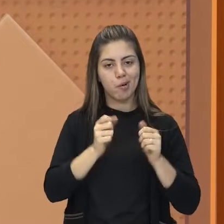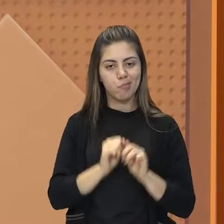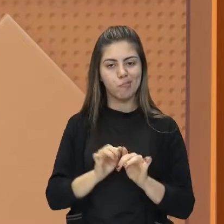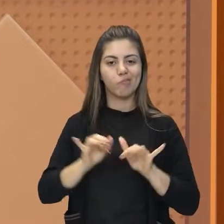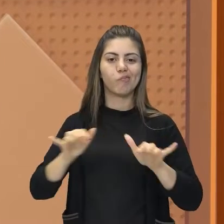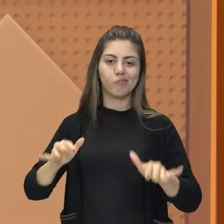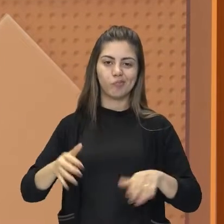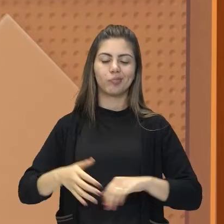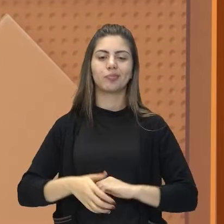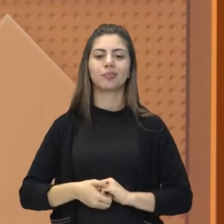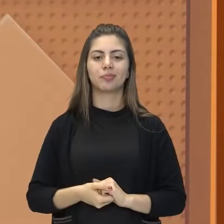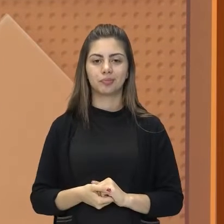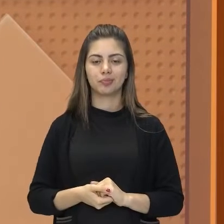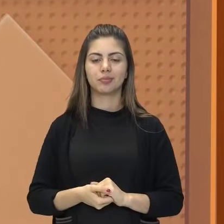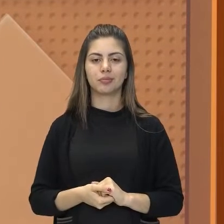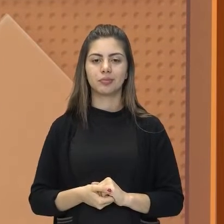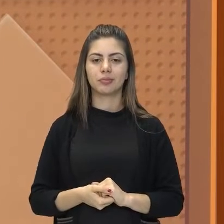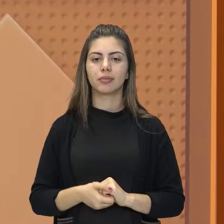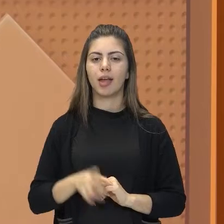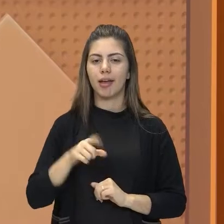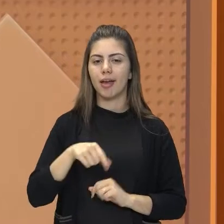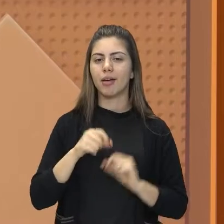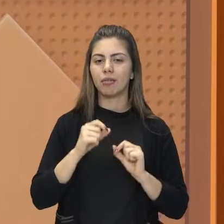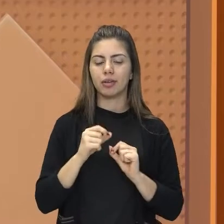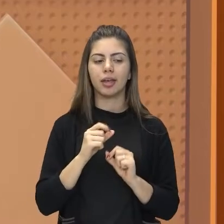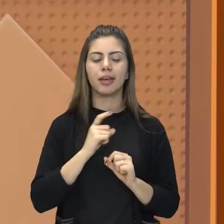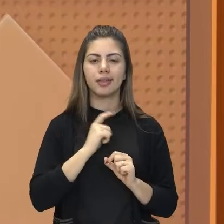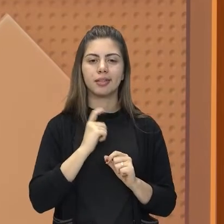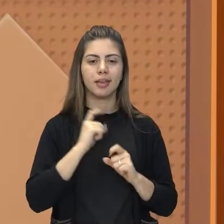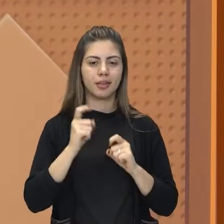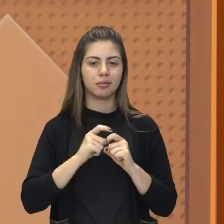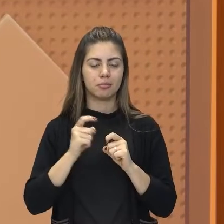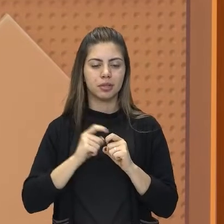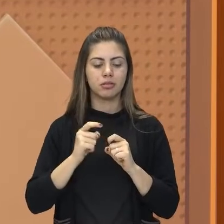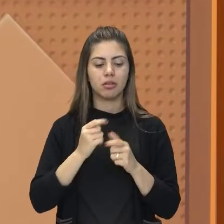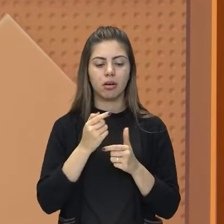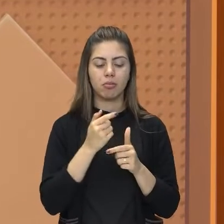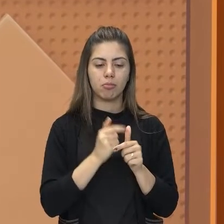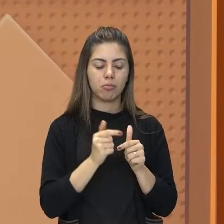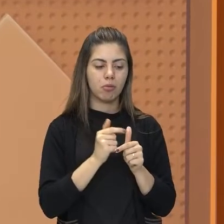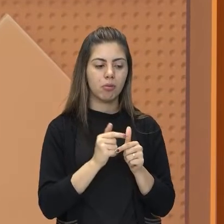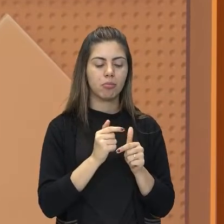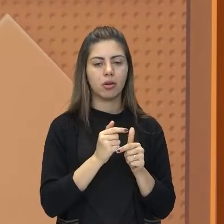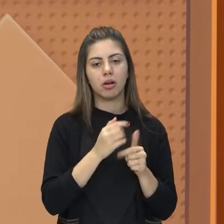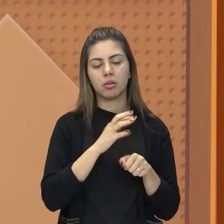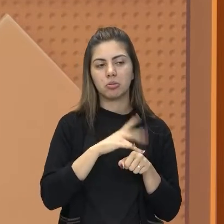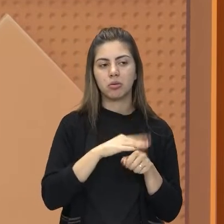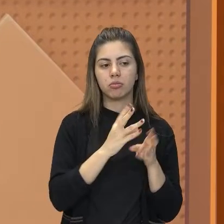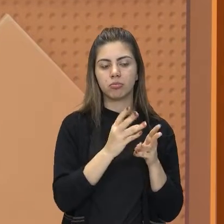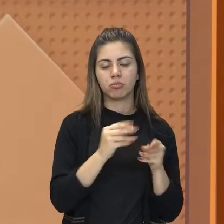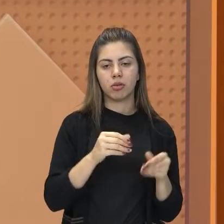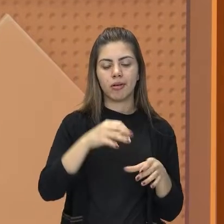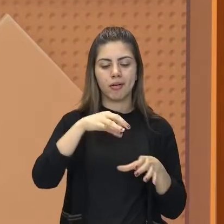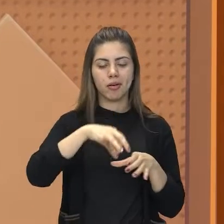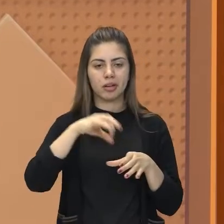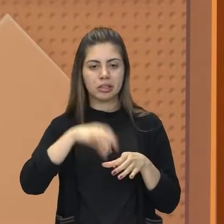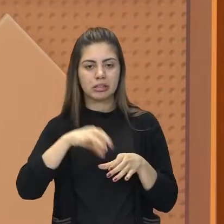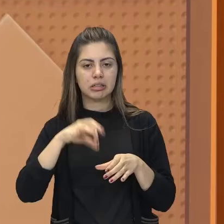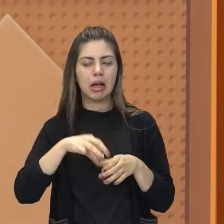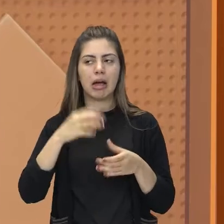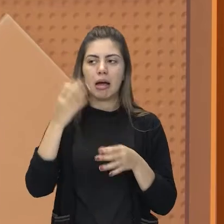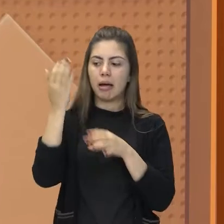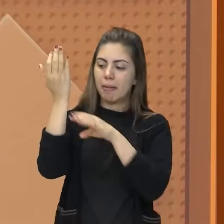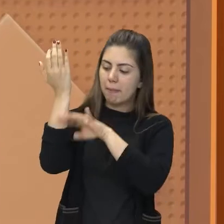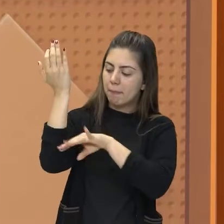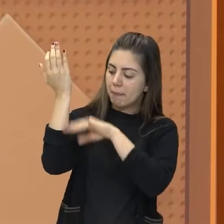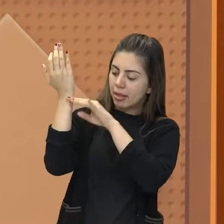como legado essas práticas medicinais, ervas, chás, cascas de madeira. Então